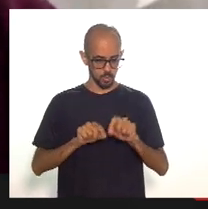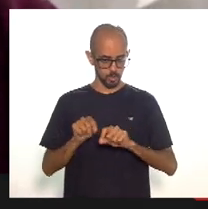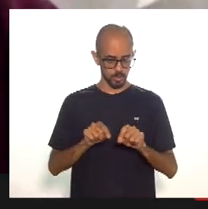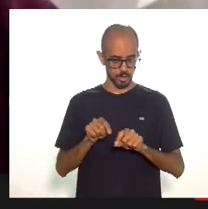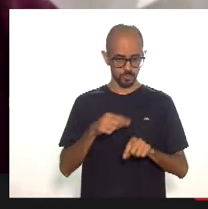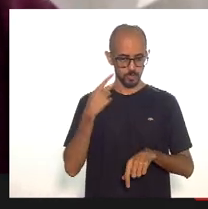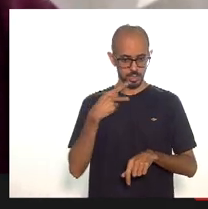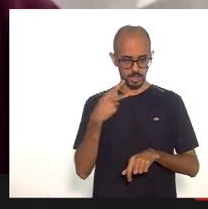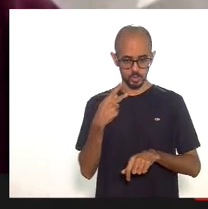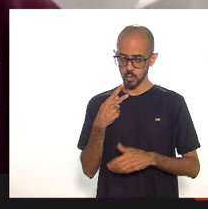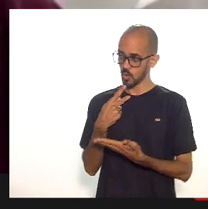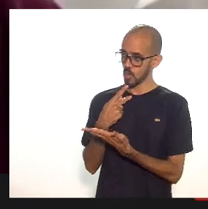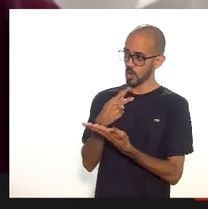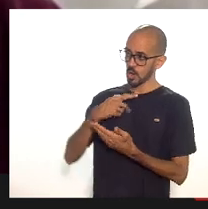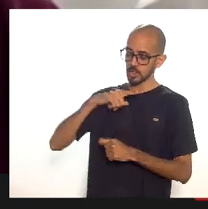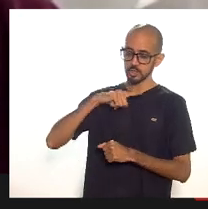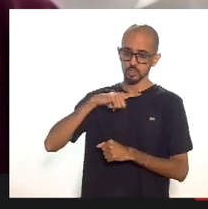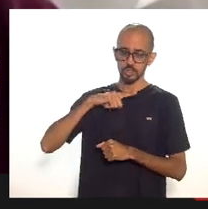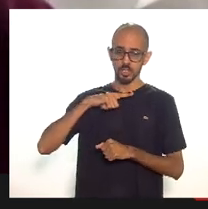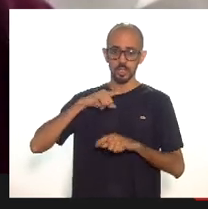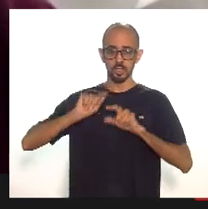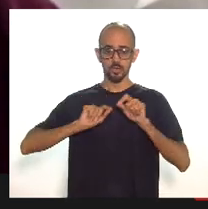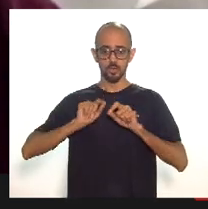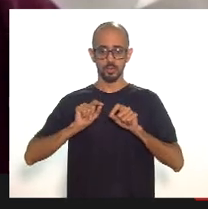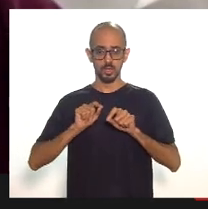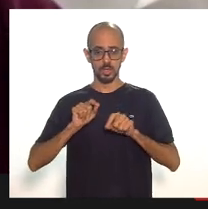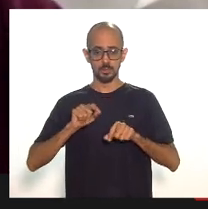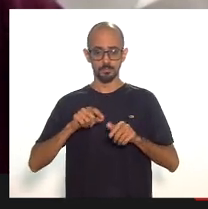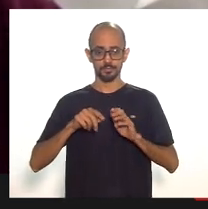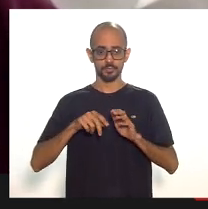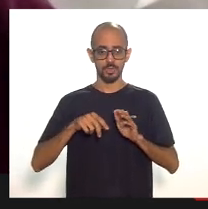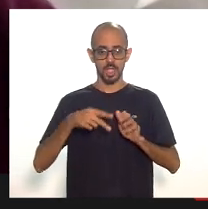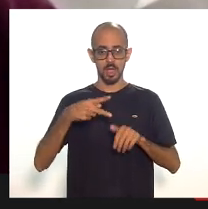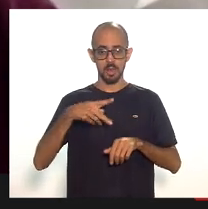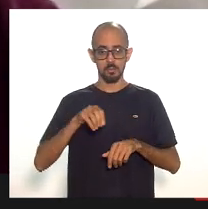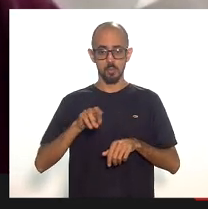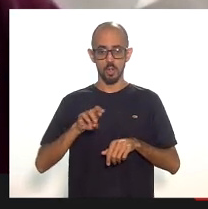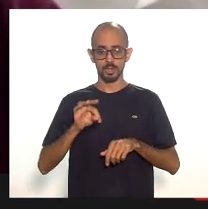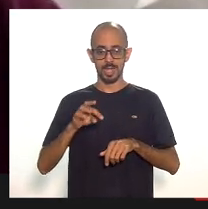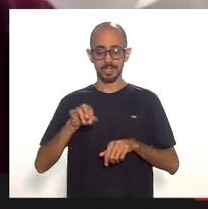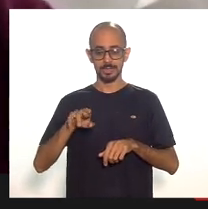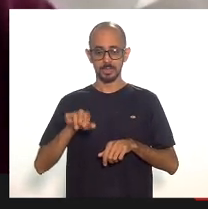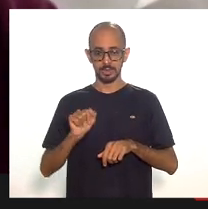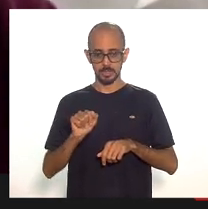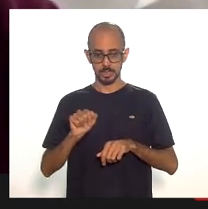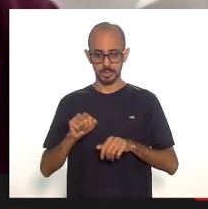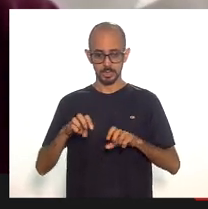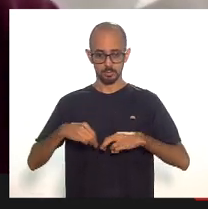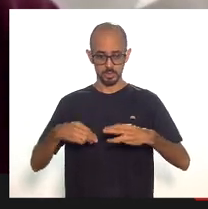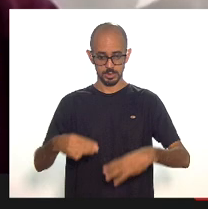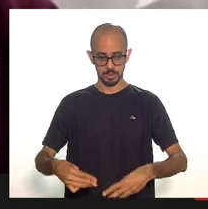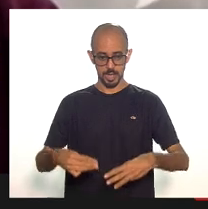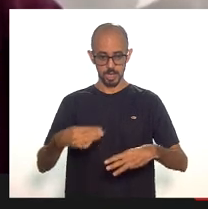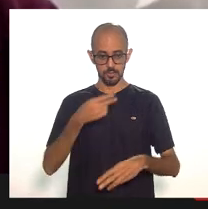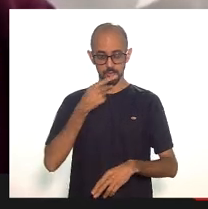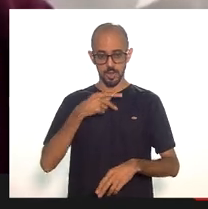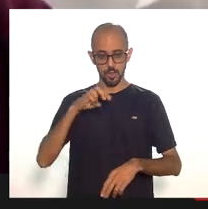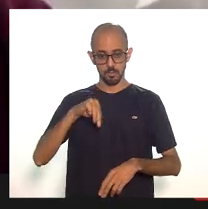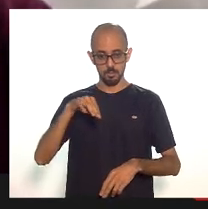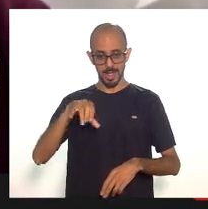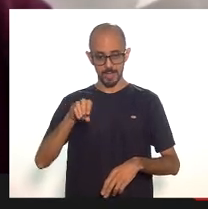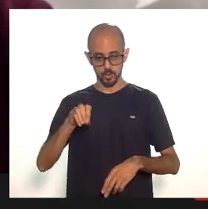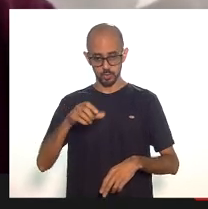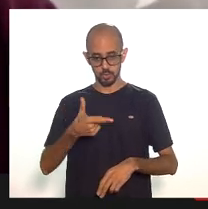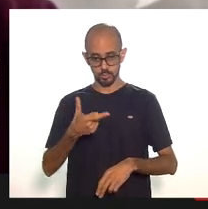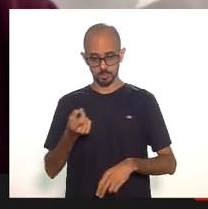Paulo Pinheiro, é a questão, né, da portaria ministerial que determinou em maio de 2020